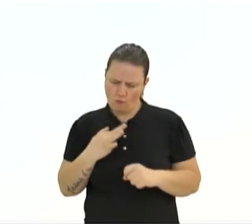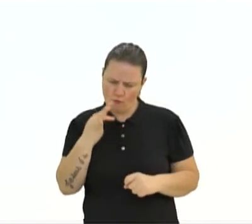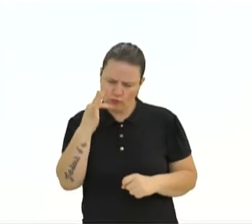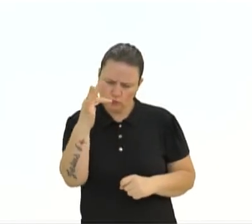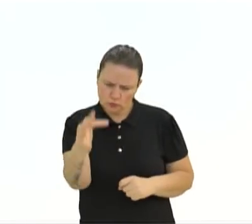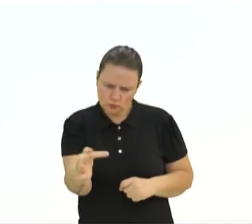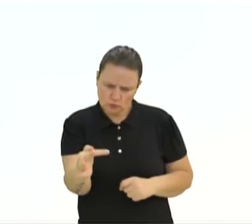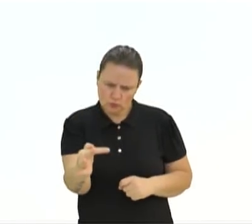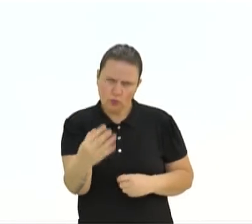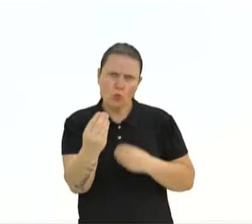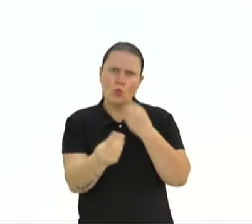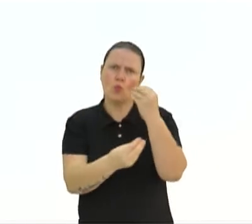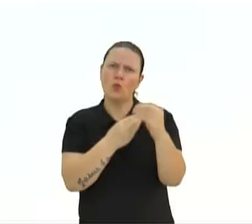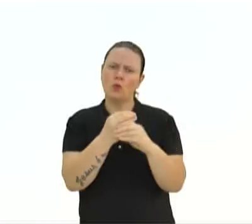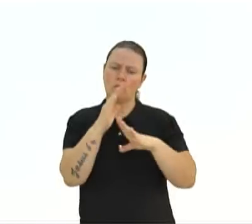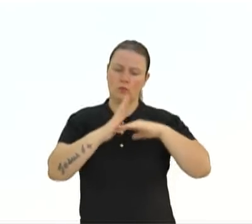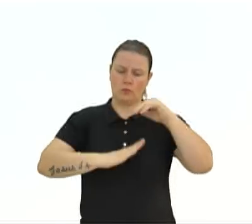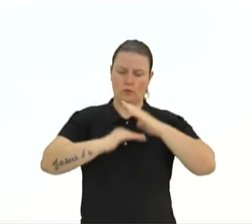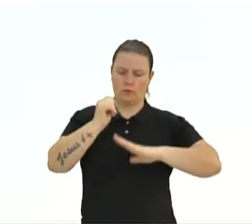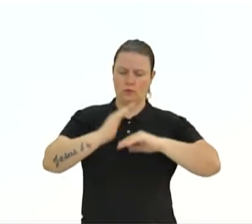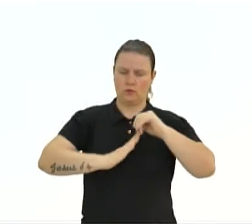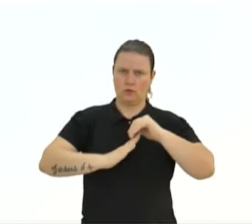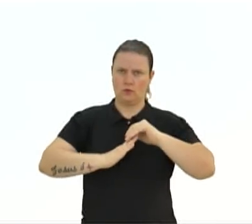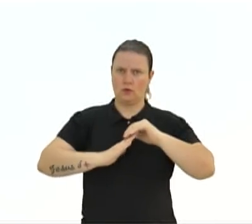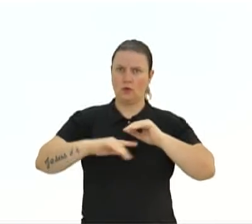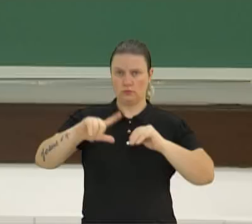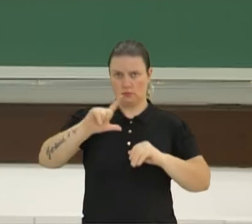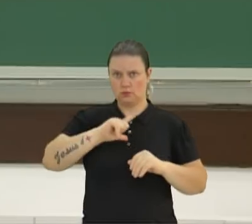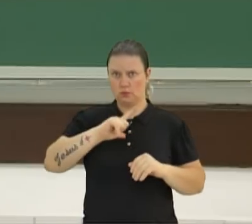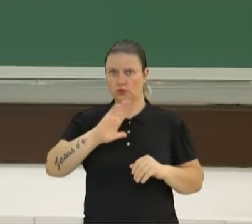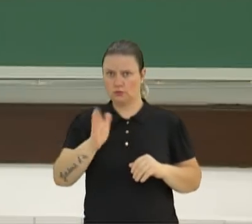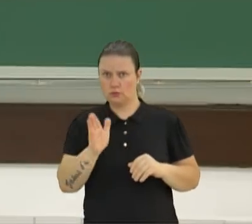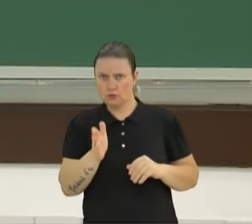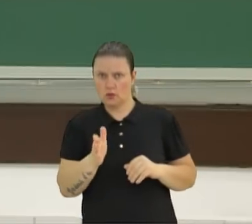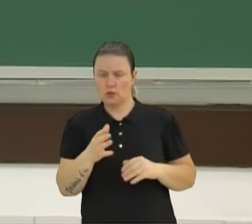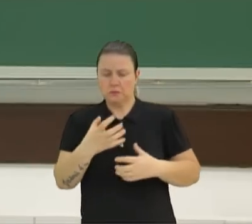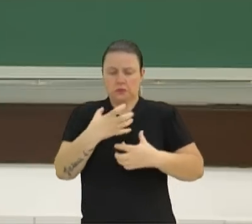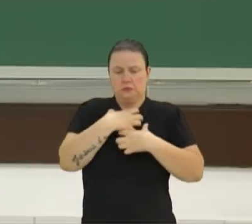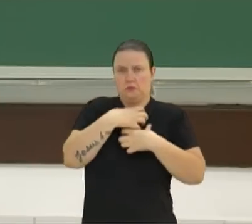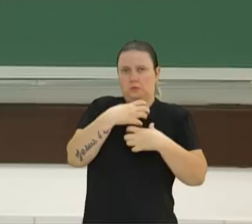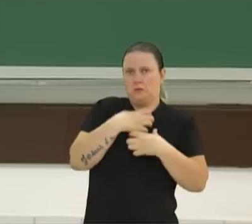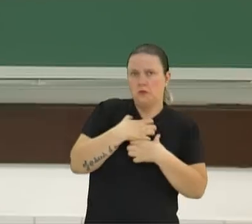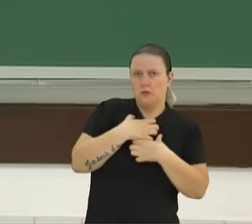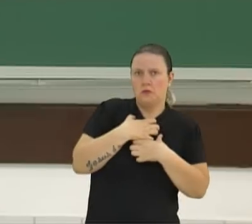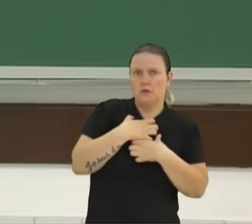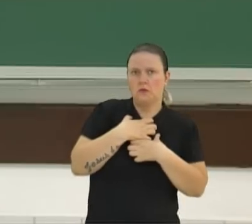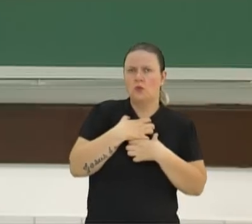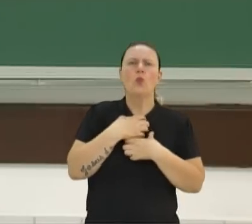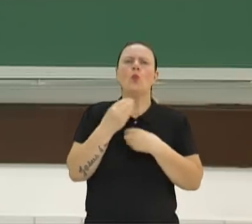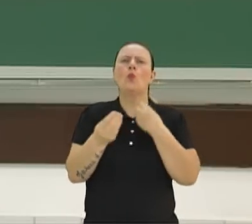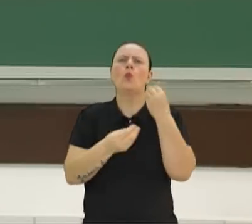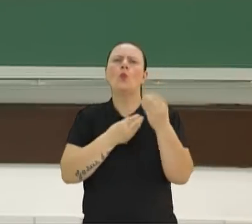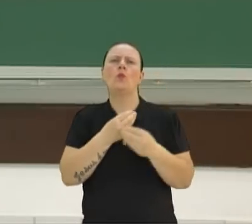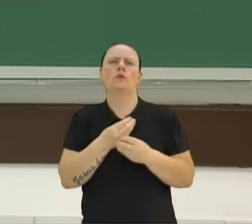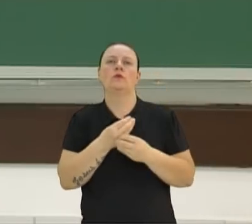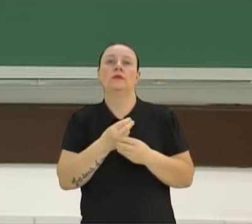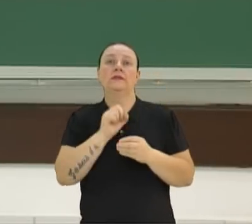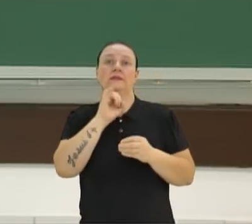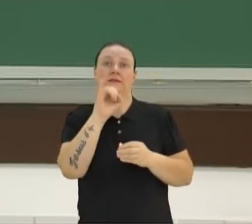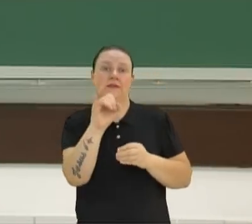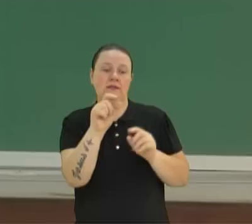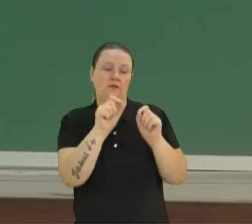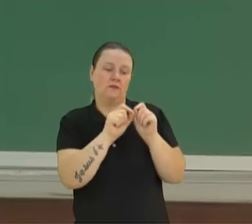Como que vai ser a tua vida profissional? Você já tem direcionado ela? Tua vida afetiva, tua vida pessoal? Você sabia que se você fizer um projeto